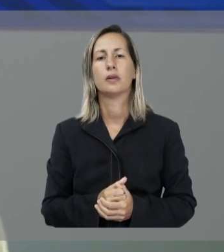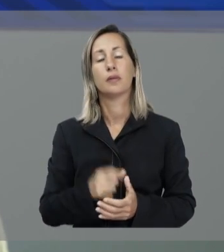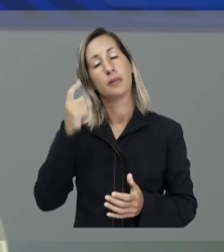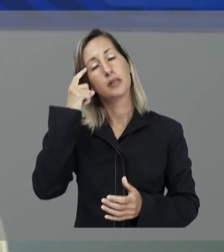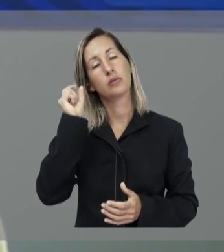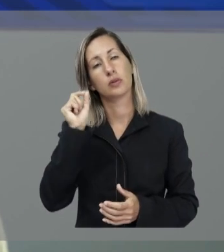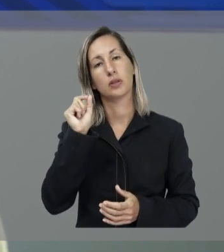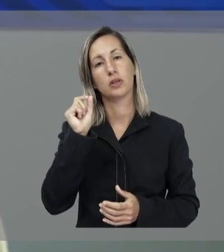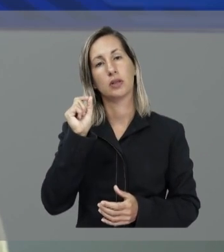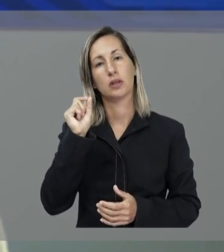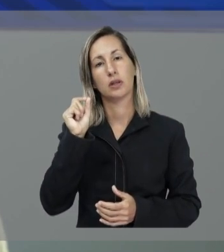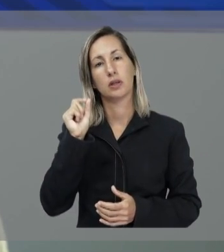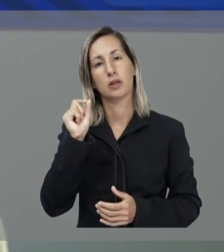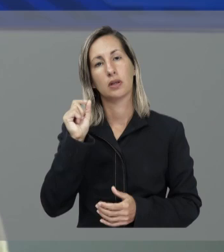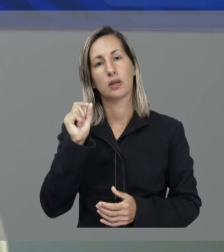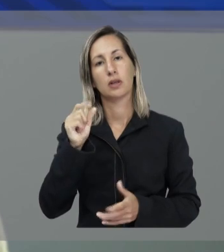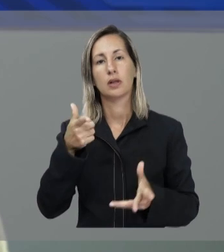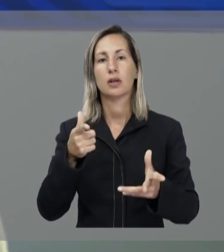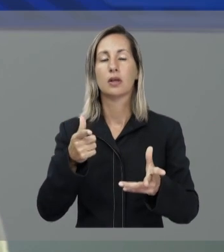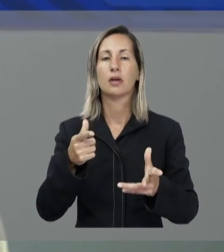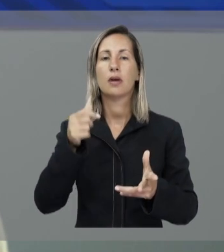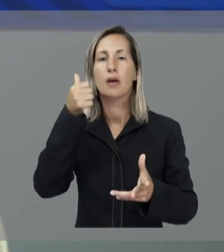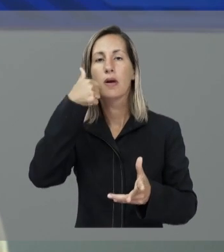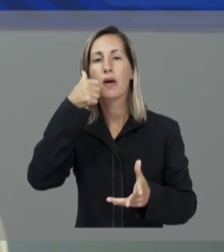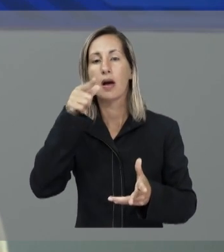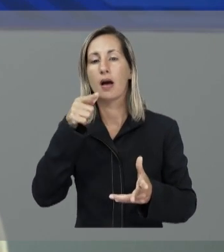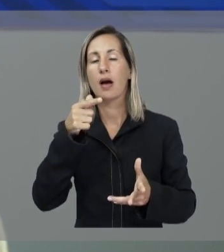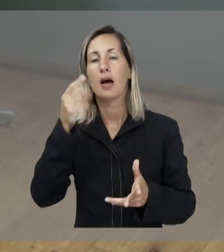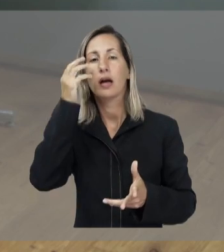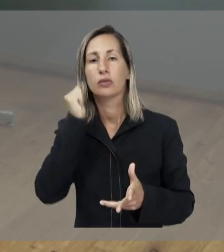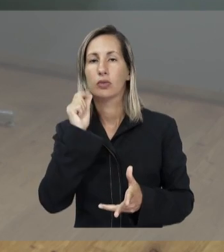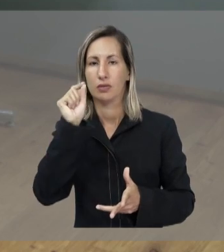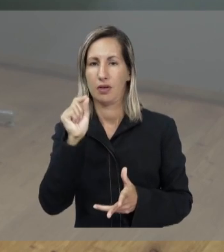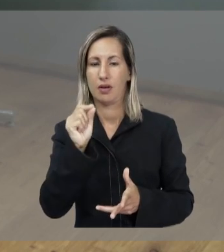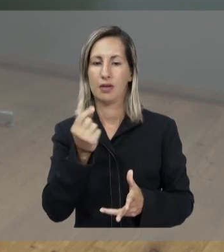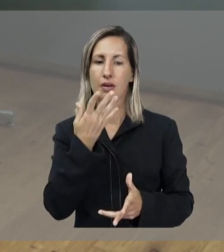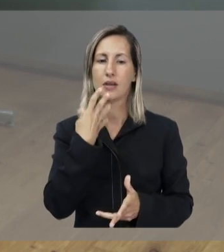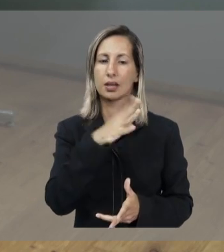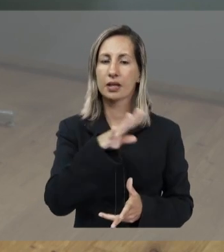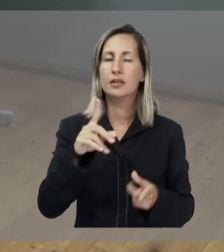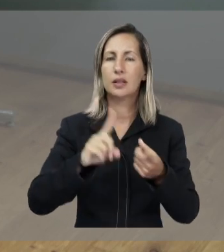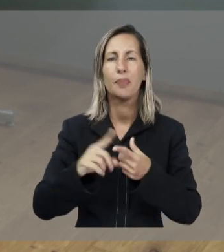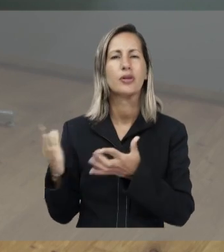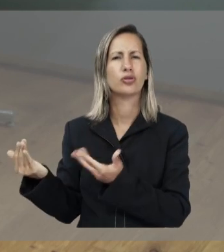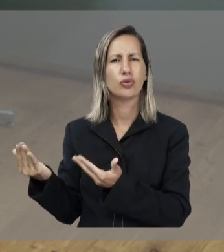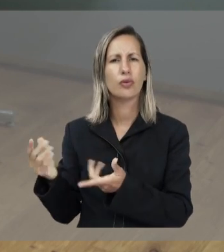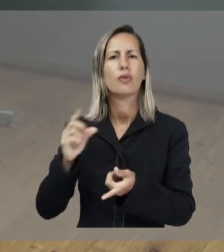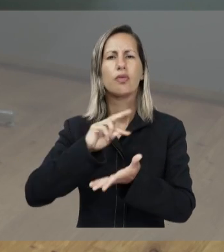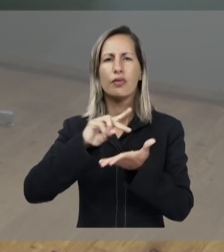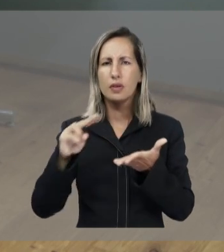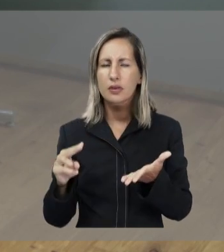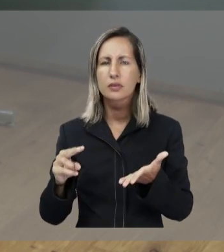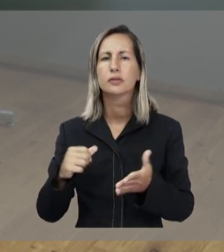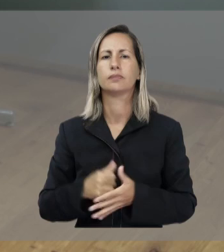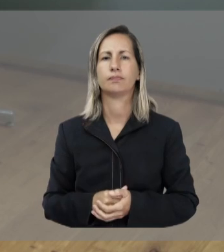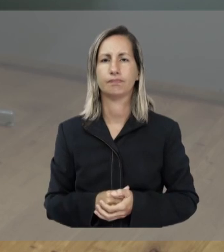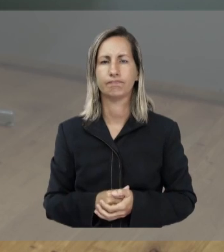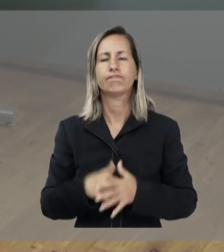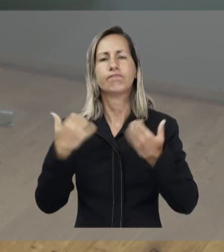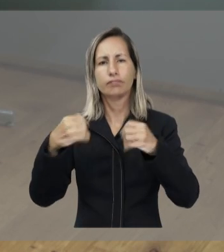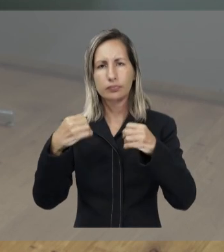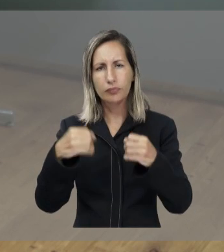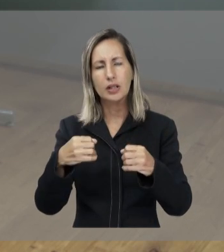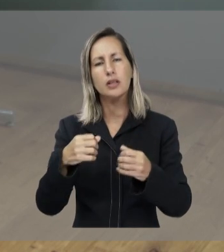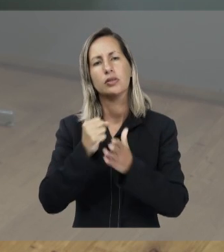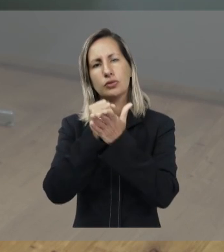que não existe ato de amor maior do que você adotar uma criança. Não só uma criança, como jovens. Tem vários jovens aí que